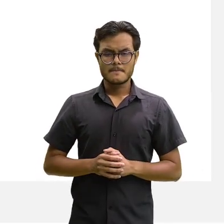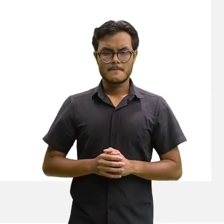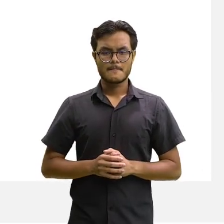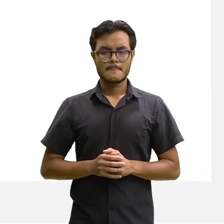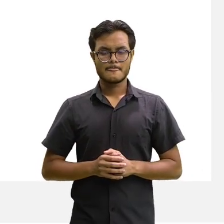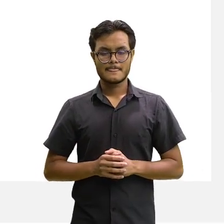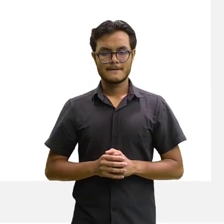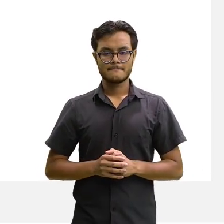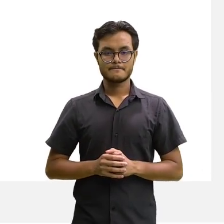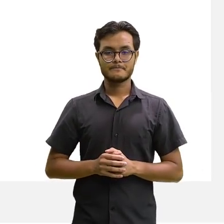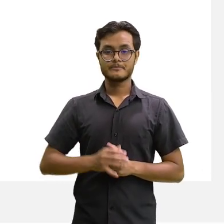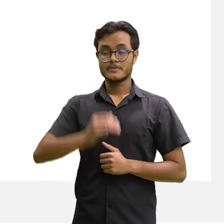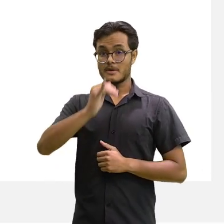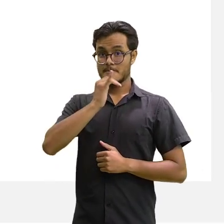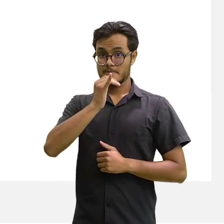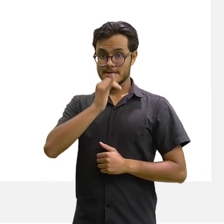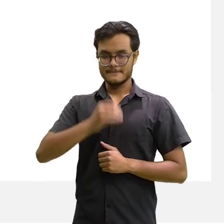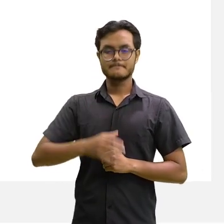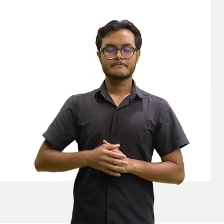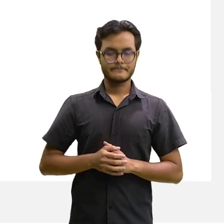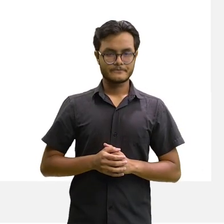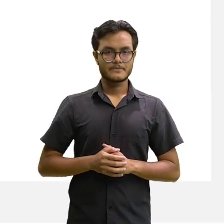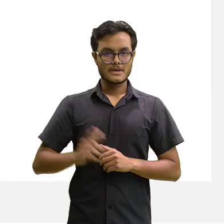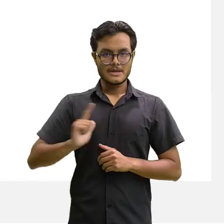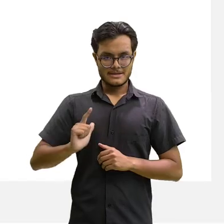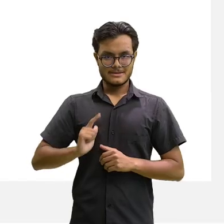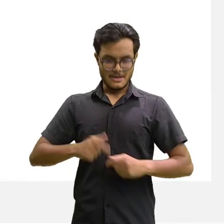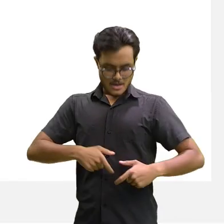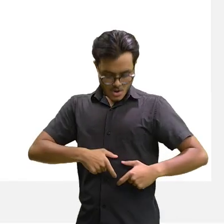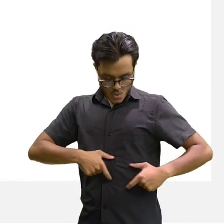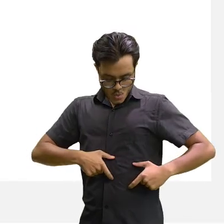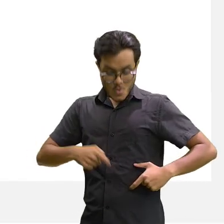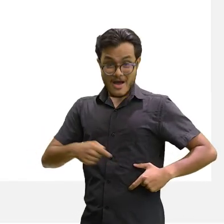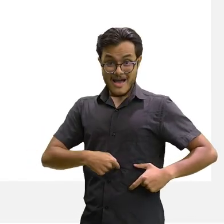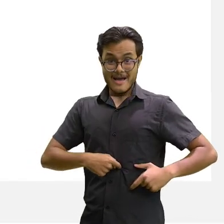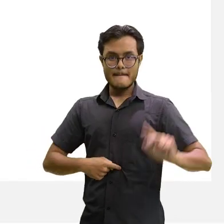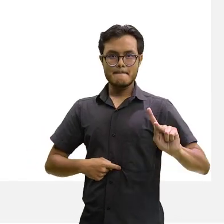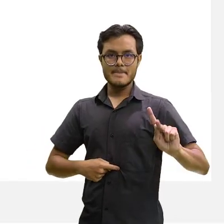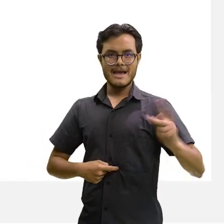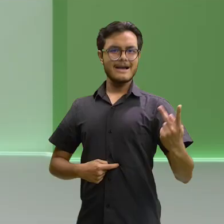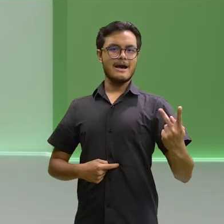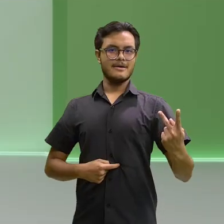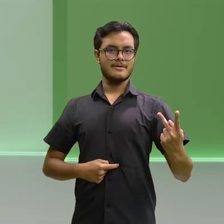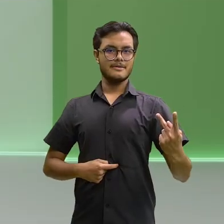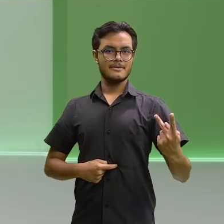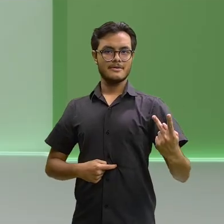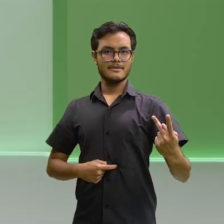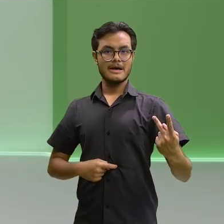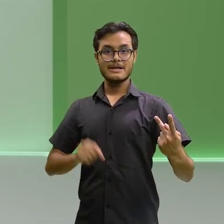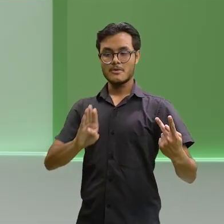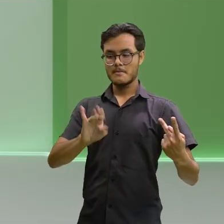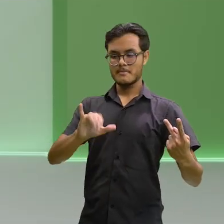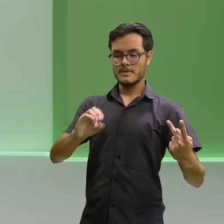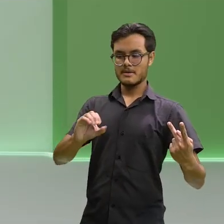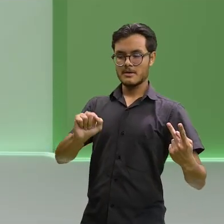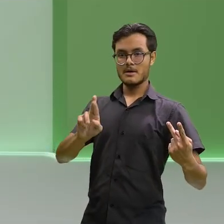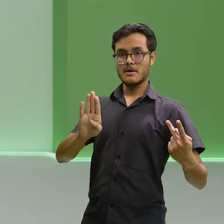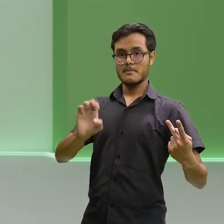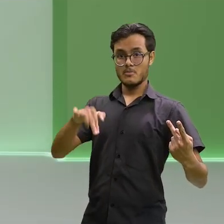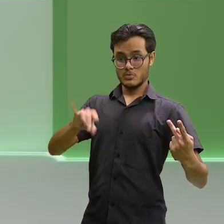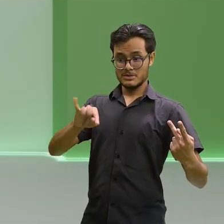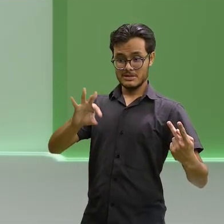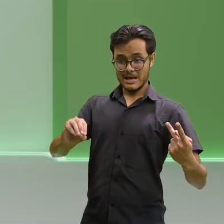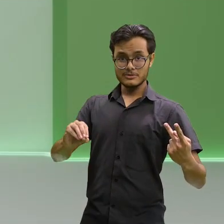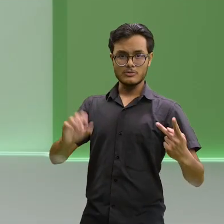para neutralizar a acidez do alimento que está chegando do estômago aqui no intestino